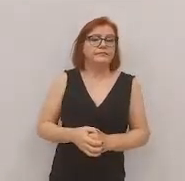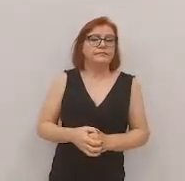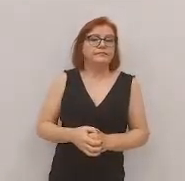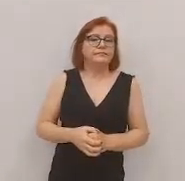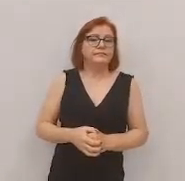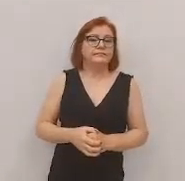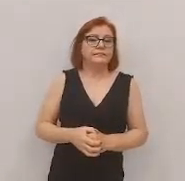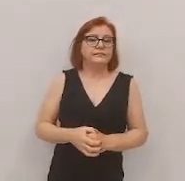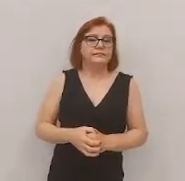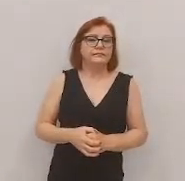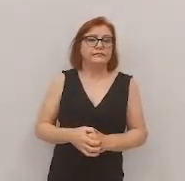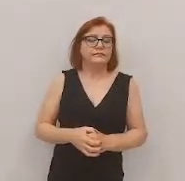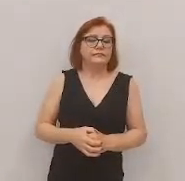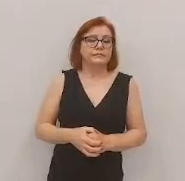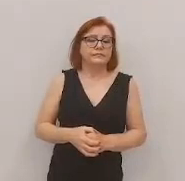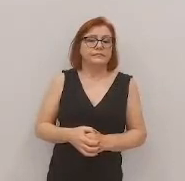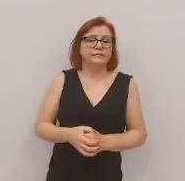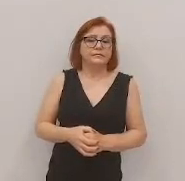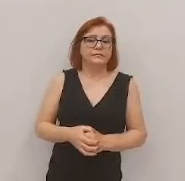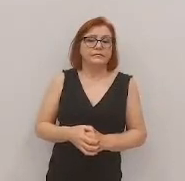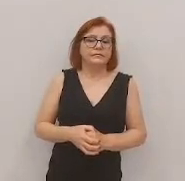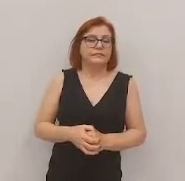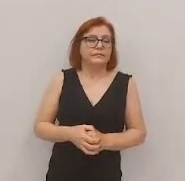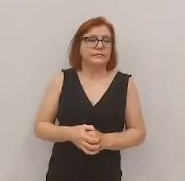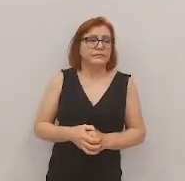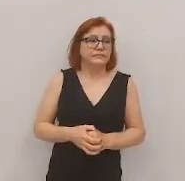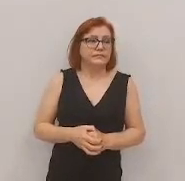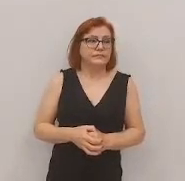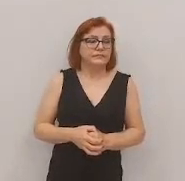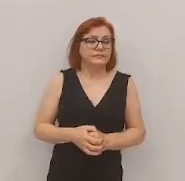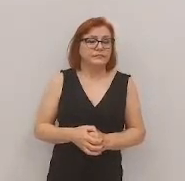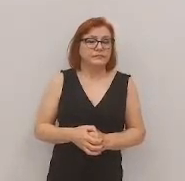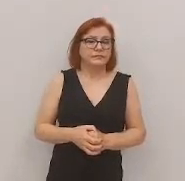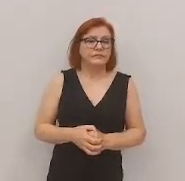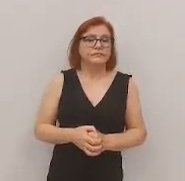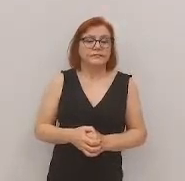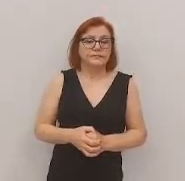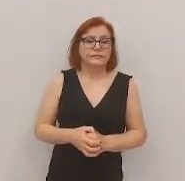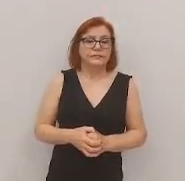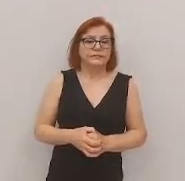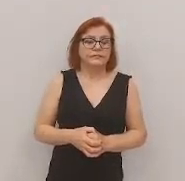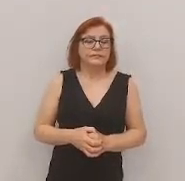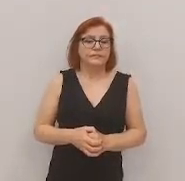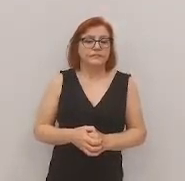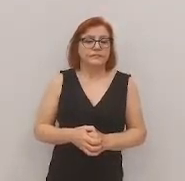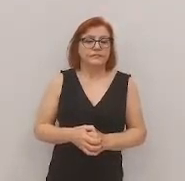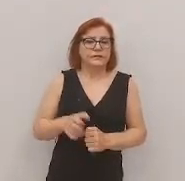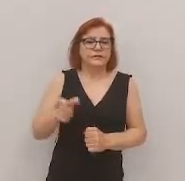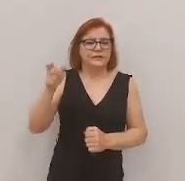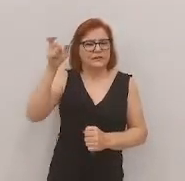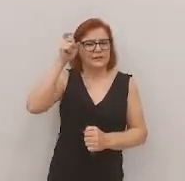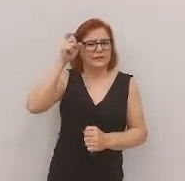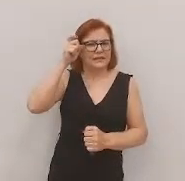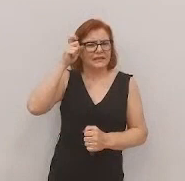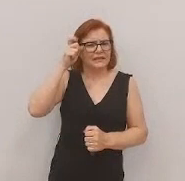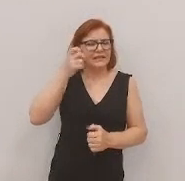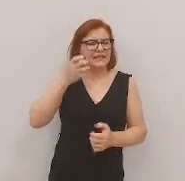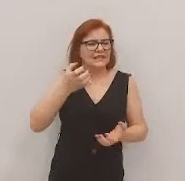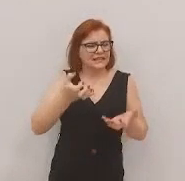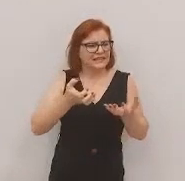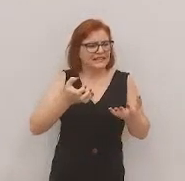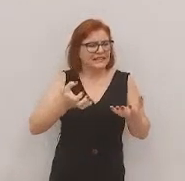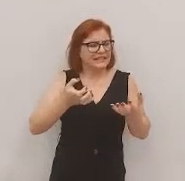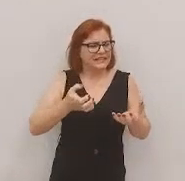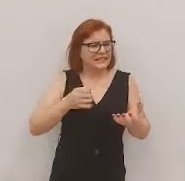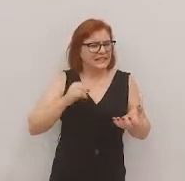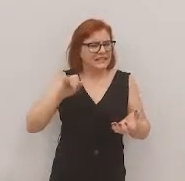né, de Deus. Ele queria mostrar que se tirasse as coisas